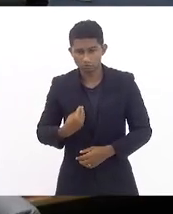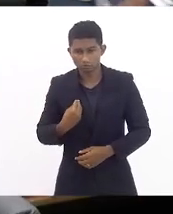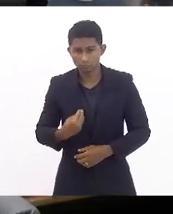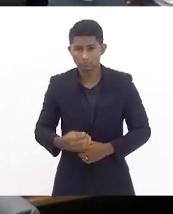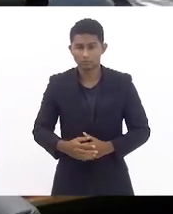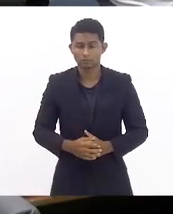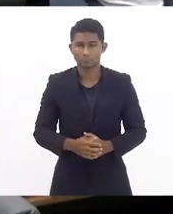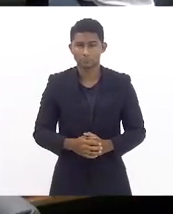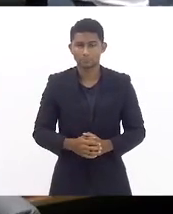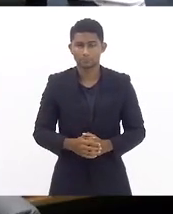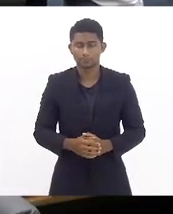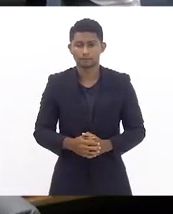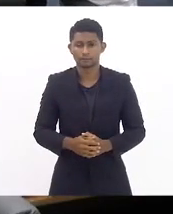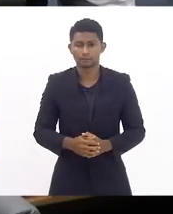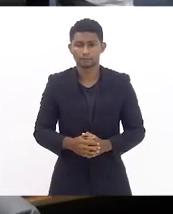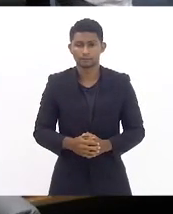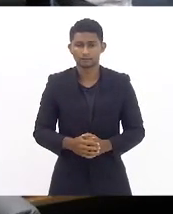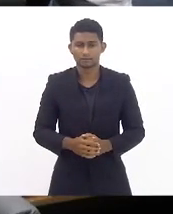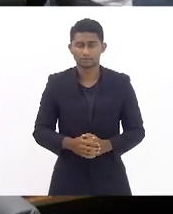Deputado Marcos Miller.